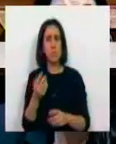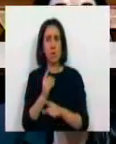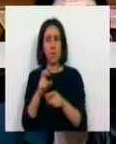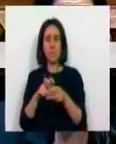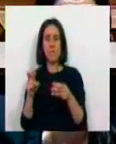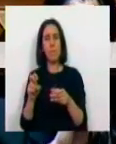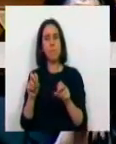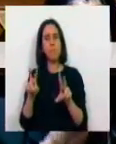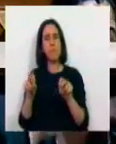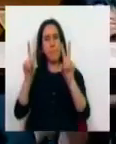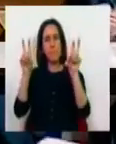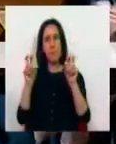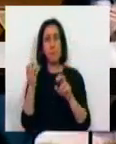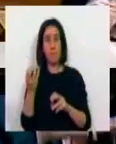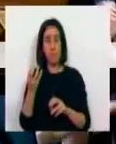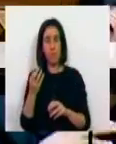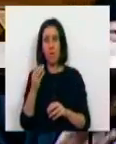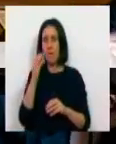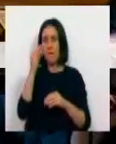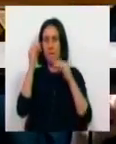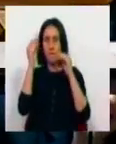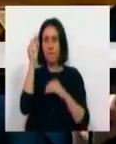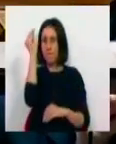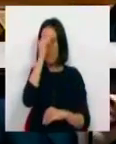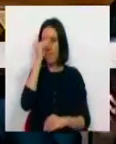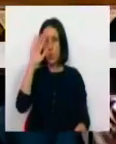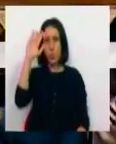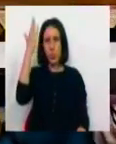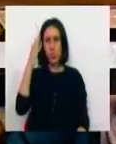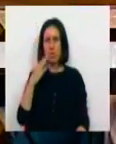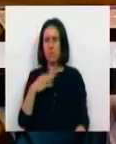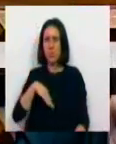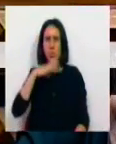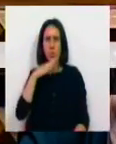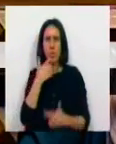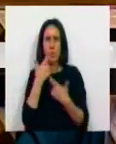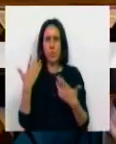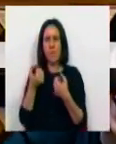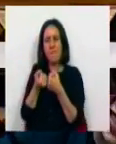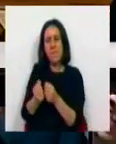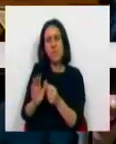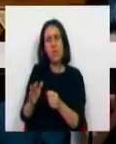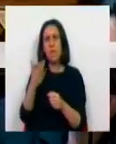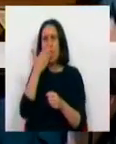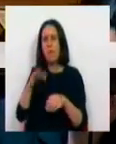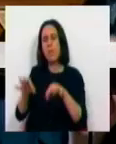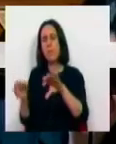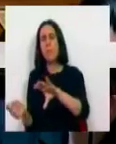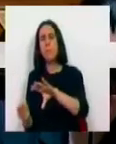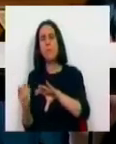limpa foi uma grande fraude e toda a sujeira estava escondida debaixo do tapete.